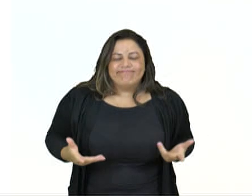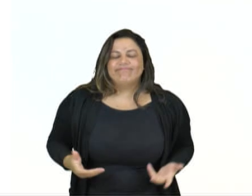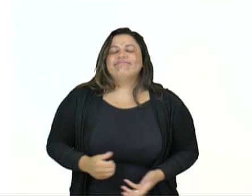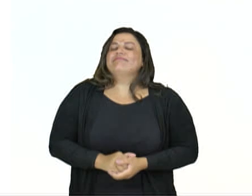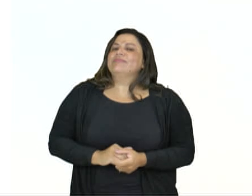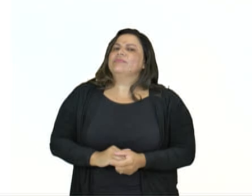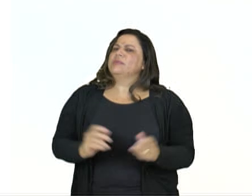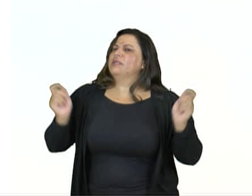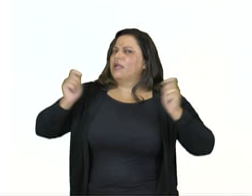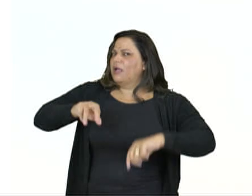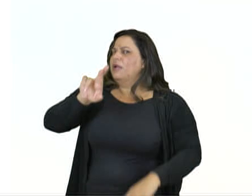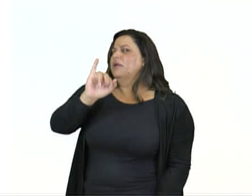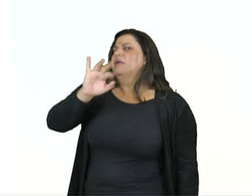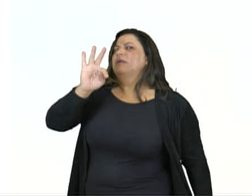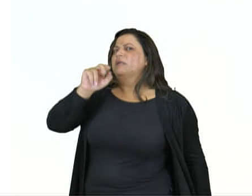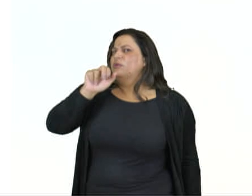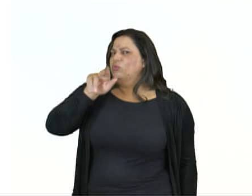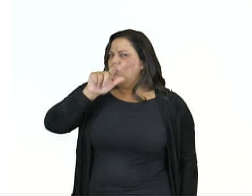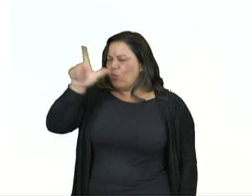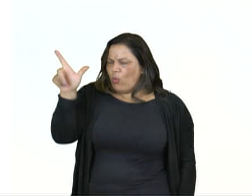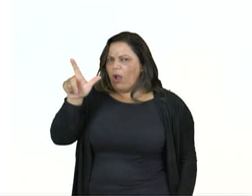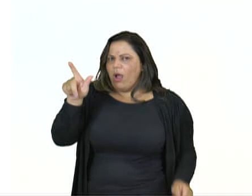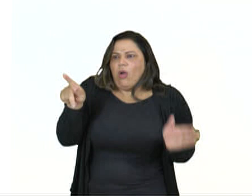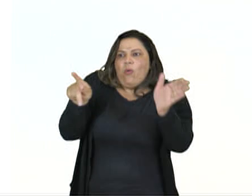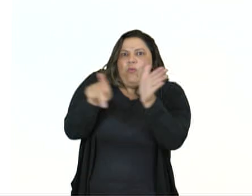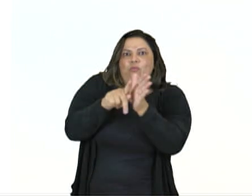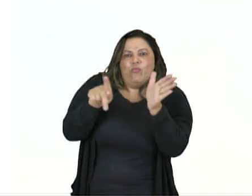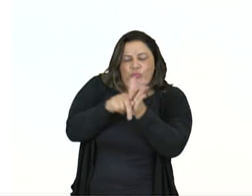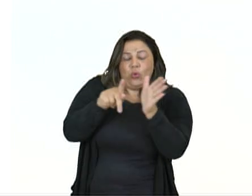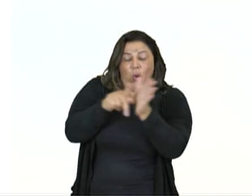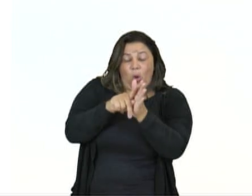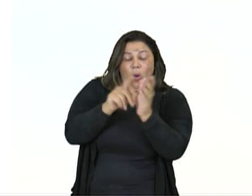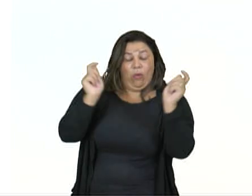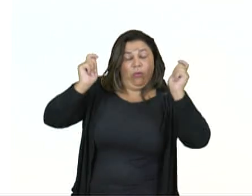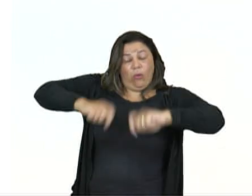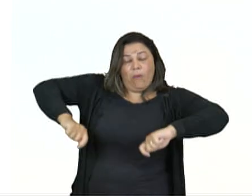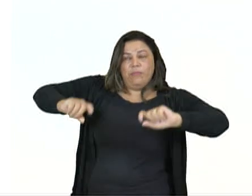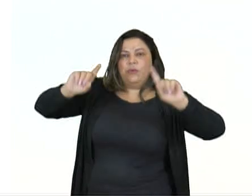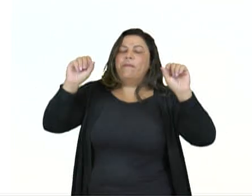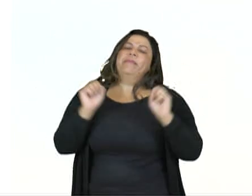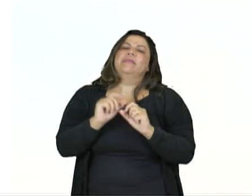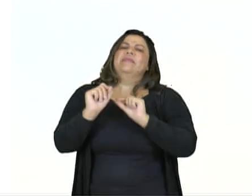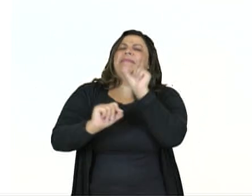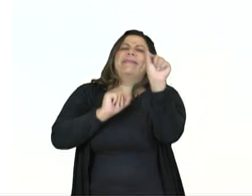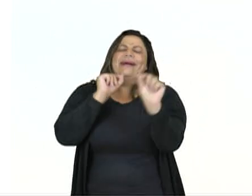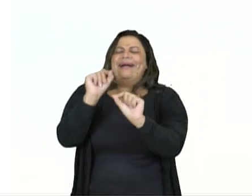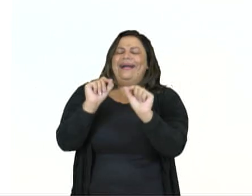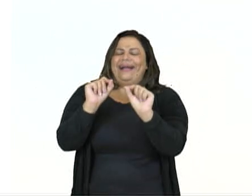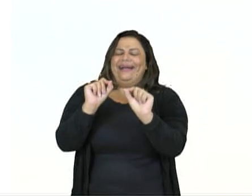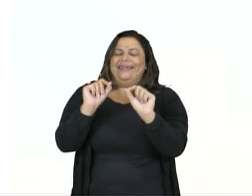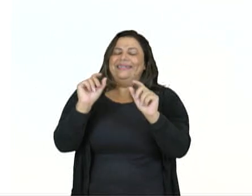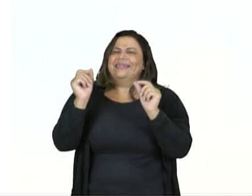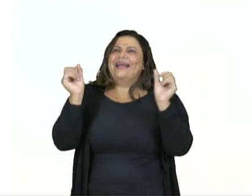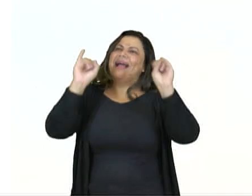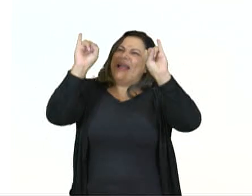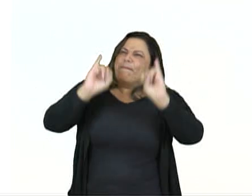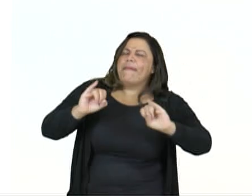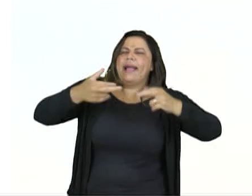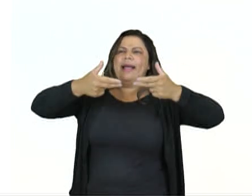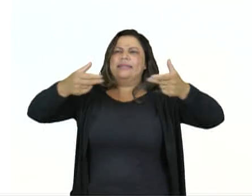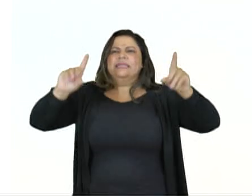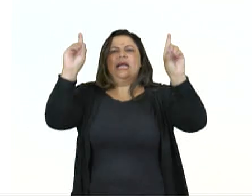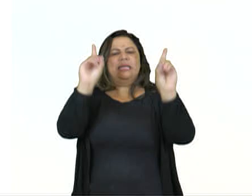ritualística e tinha características sagradas. Dançava-se para deuses, em casamentos e